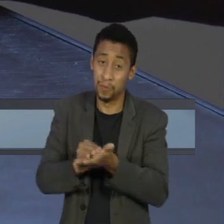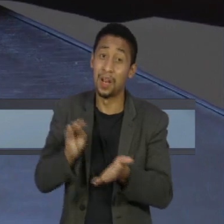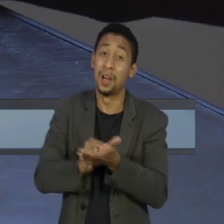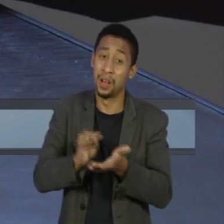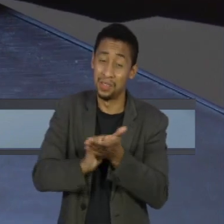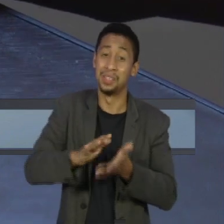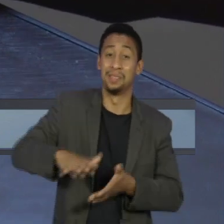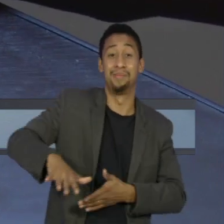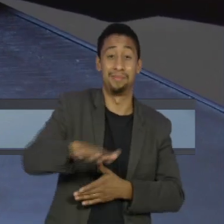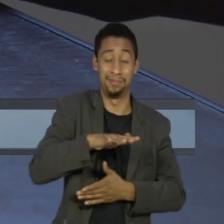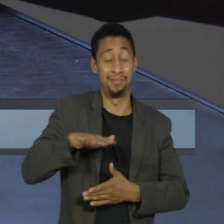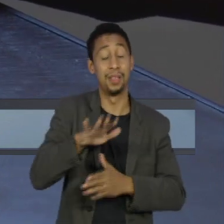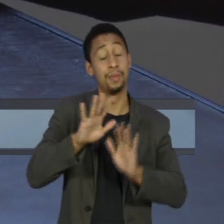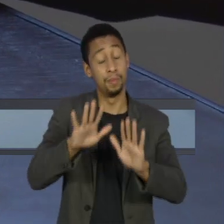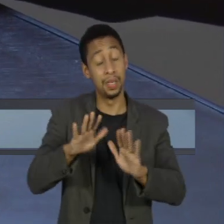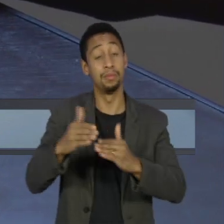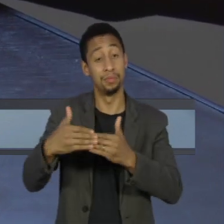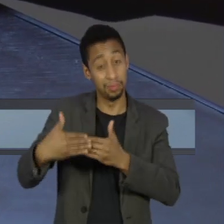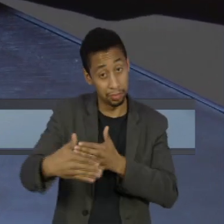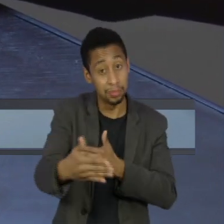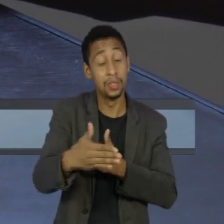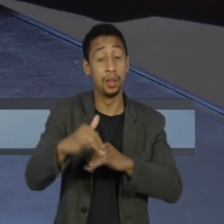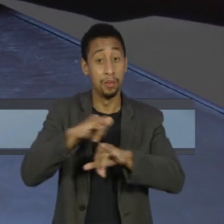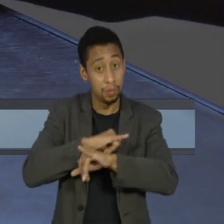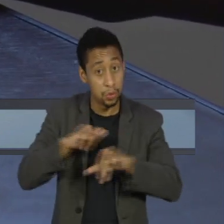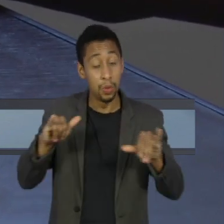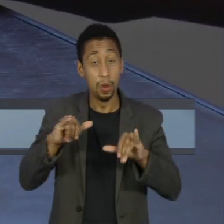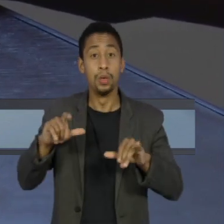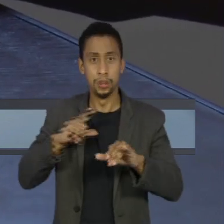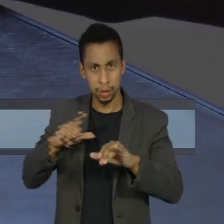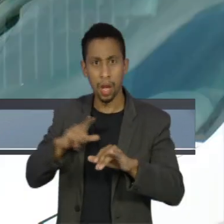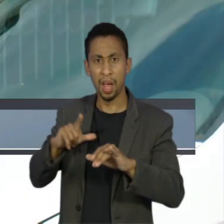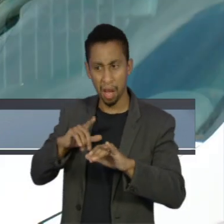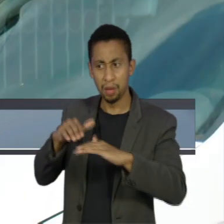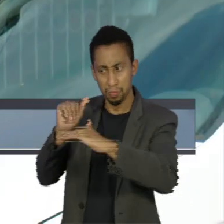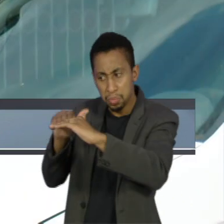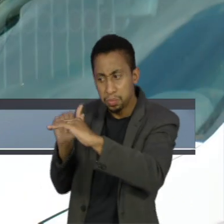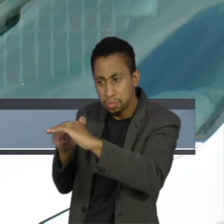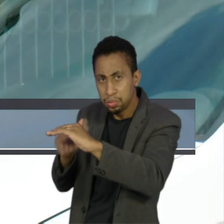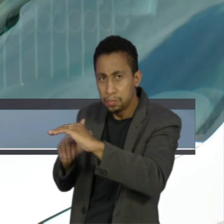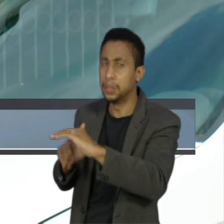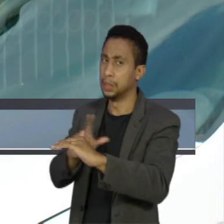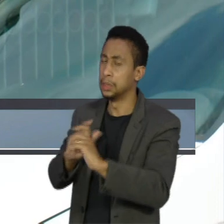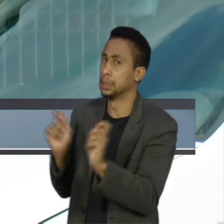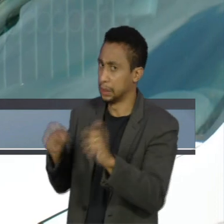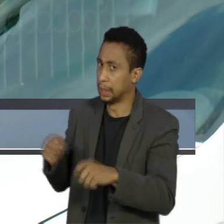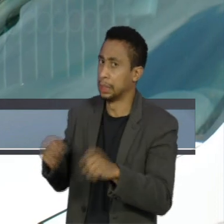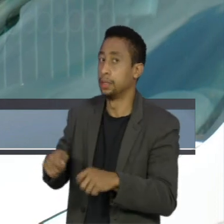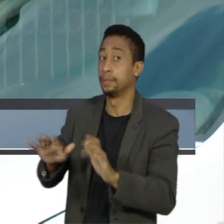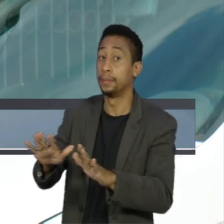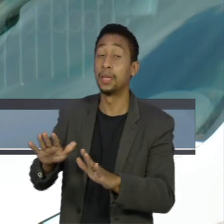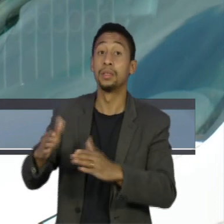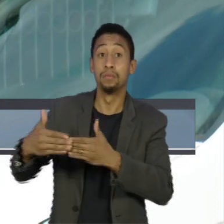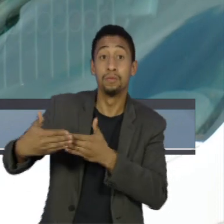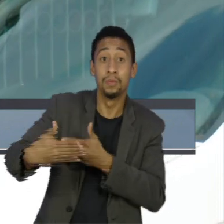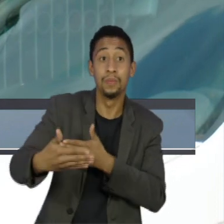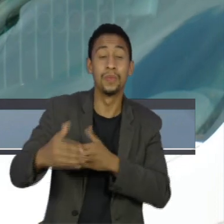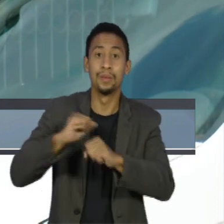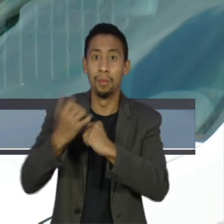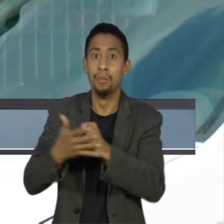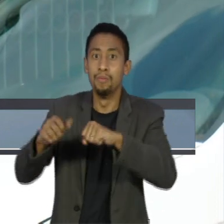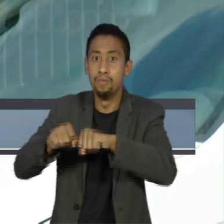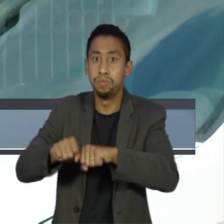mercado. Mesmo assim, garantiu que tem estoque suficiente. Nos últimos dias, os registros diários de